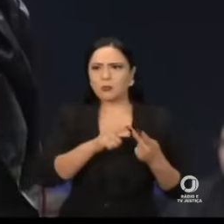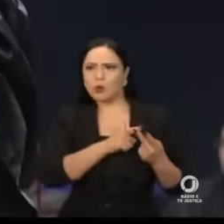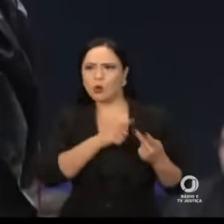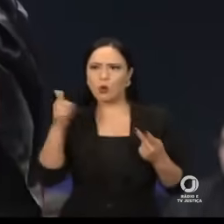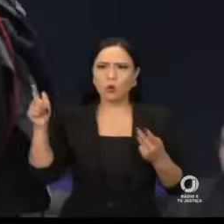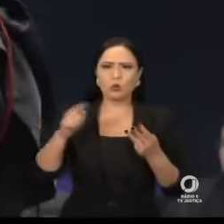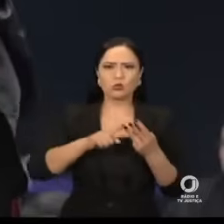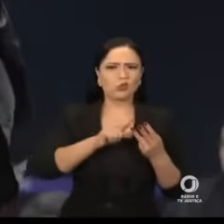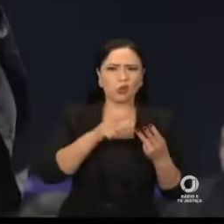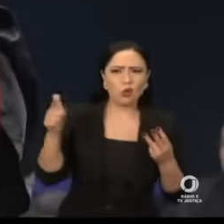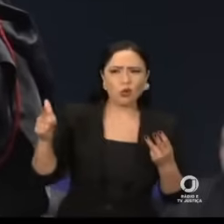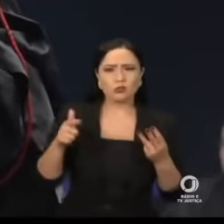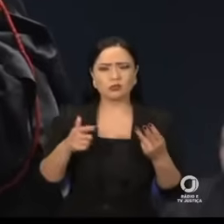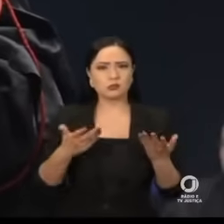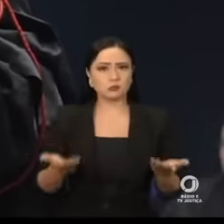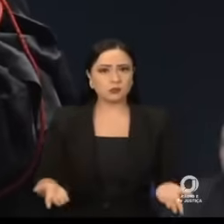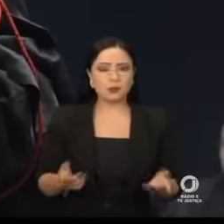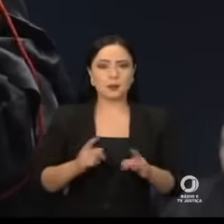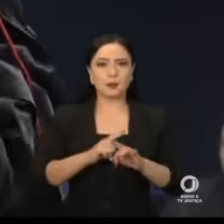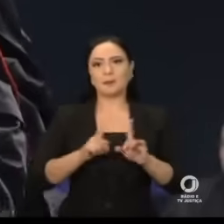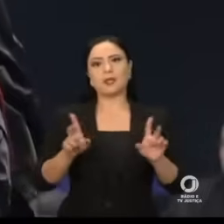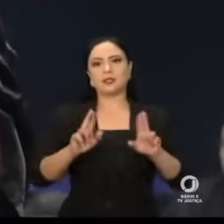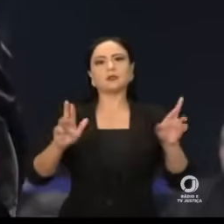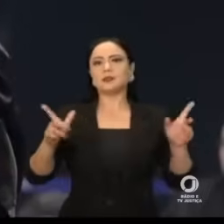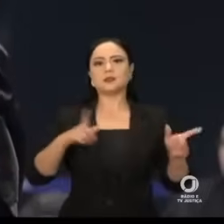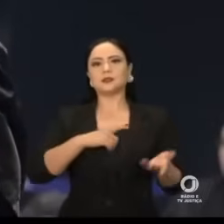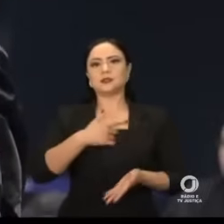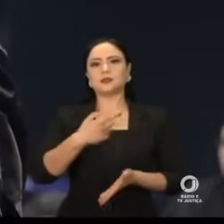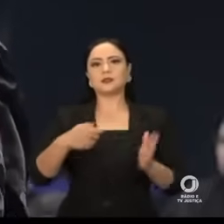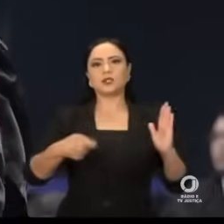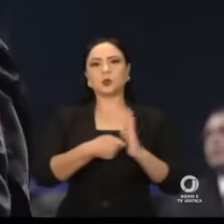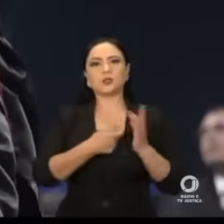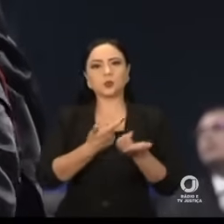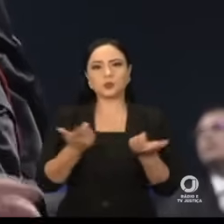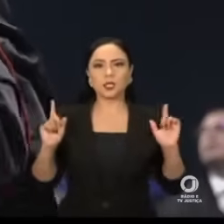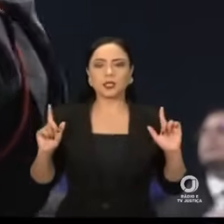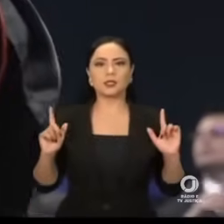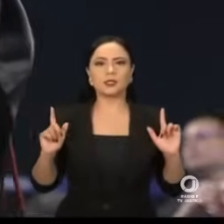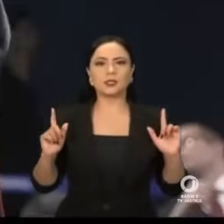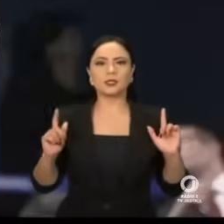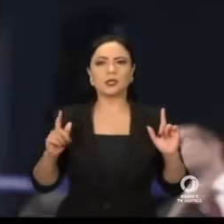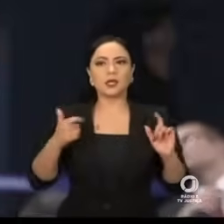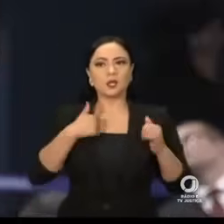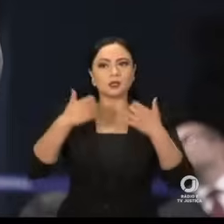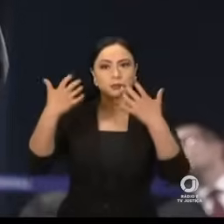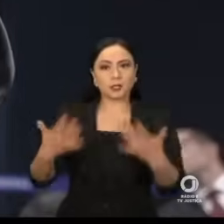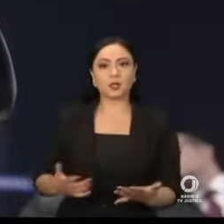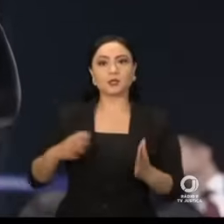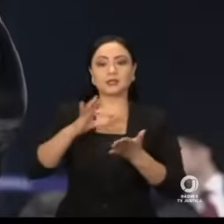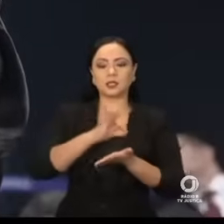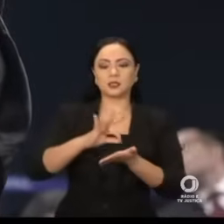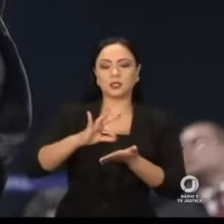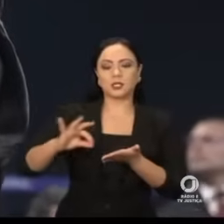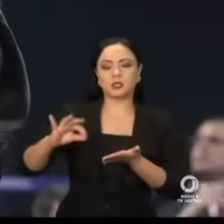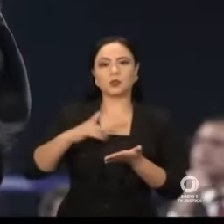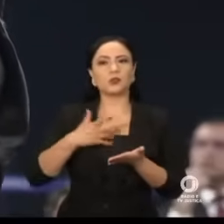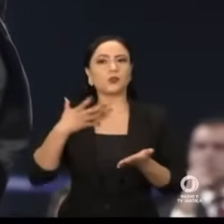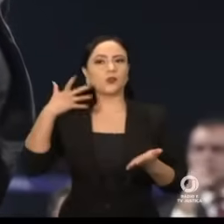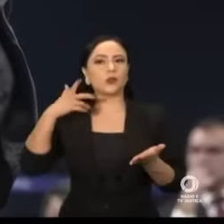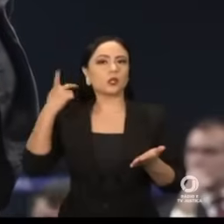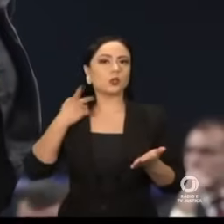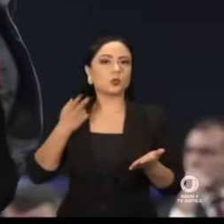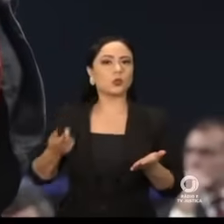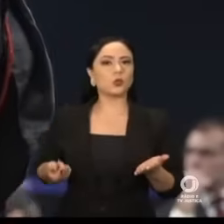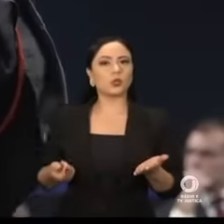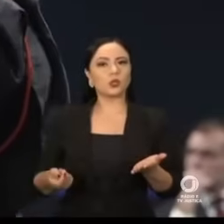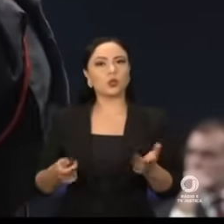outro? Não é isso que está na denúncia. Eu estou demonstrando aqui no que está escrito. Aliás, uma fala do procurador com